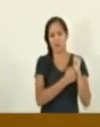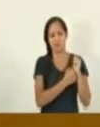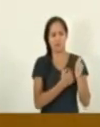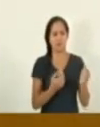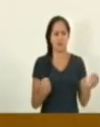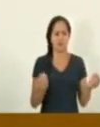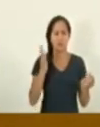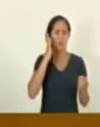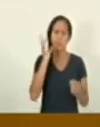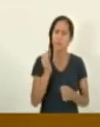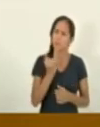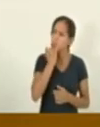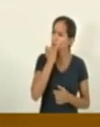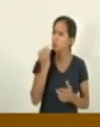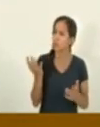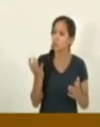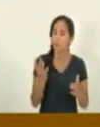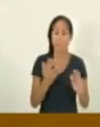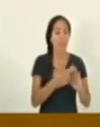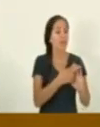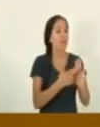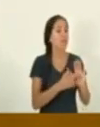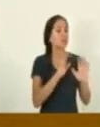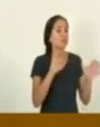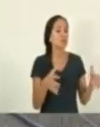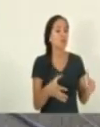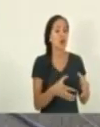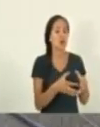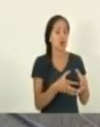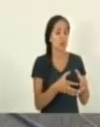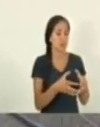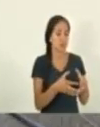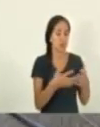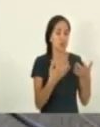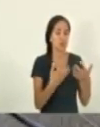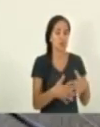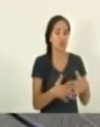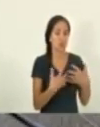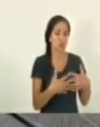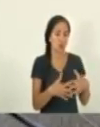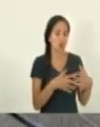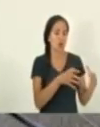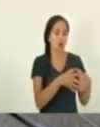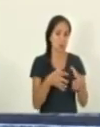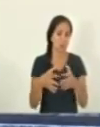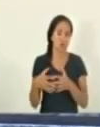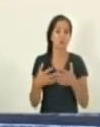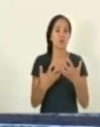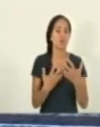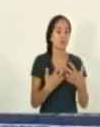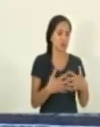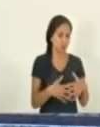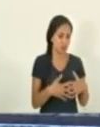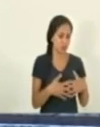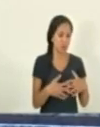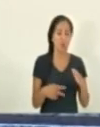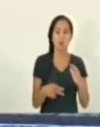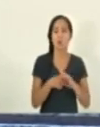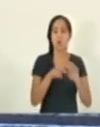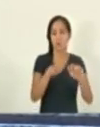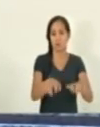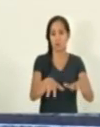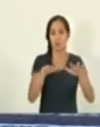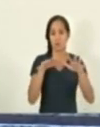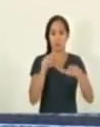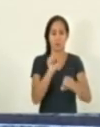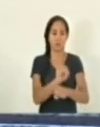Eu não estou entendendo. Não, é relatório da comissão, porque só, a comissão só pode funcionar, as comissões... quando o plenário estiver paralisado.